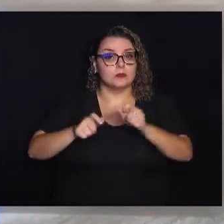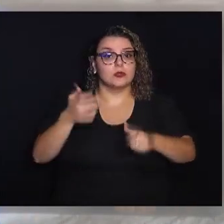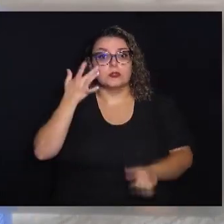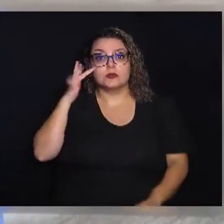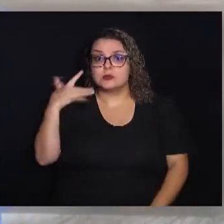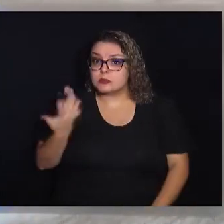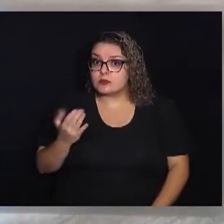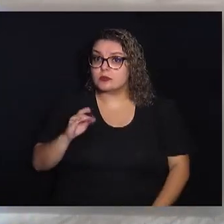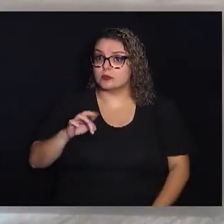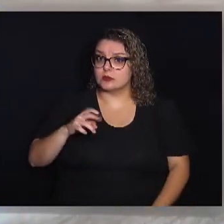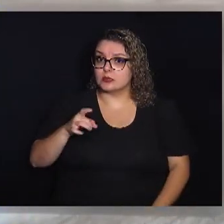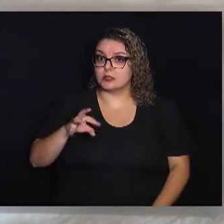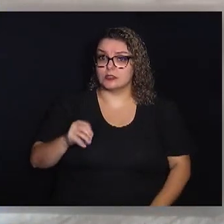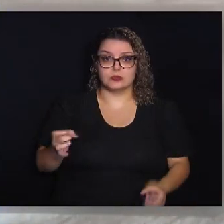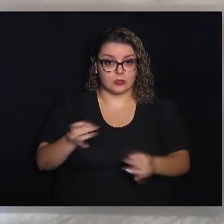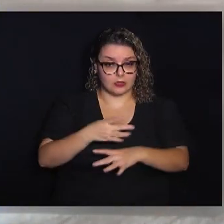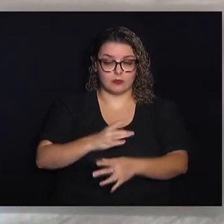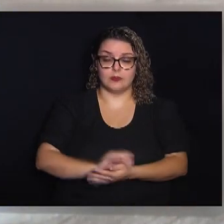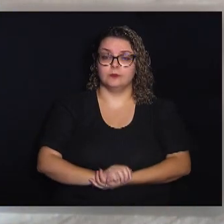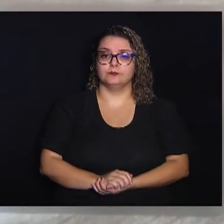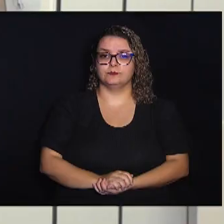esses créditos expiram.